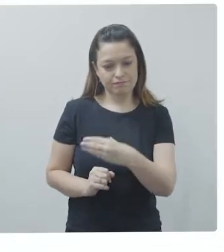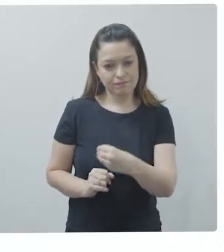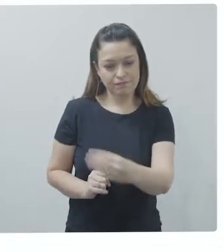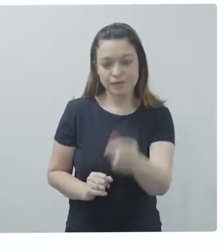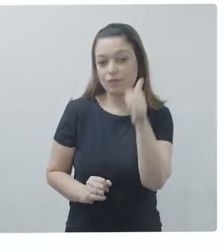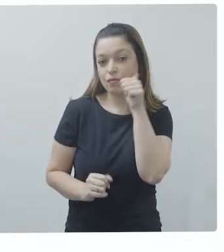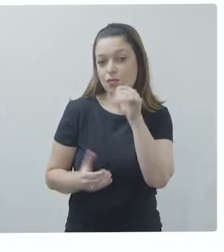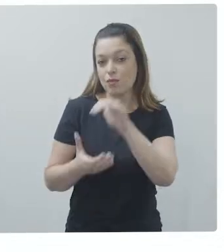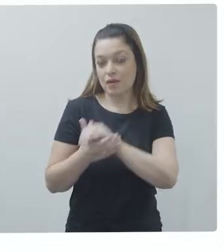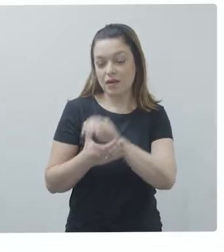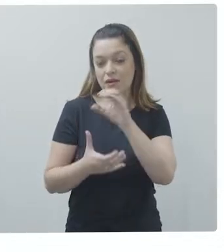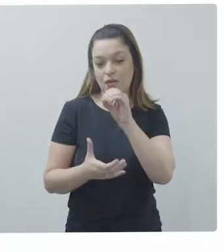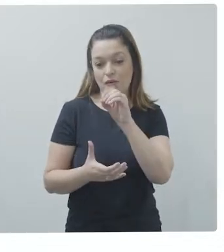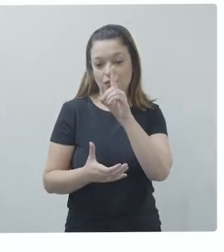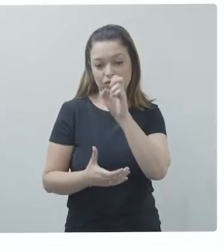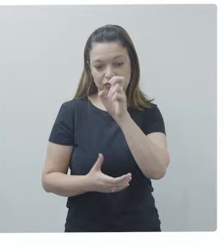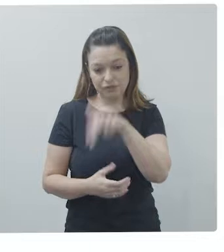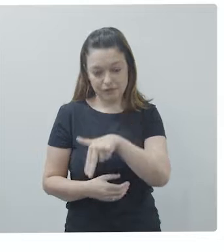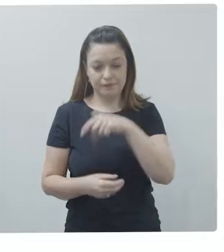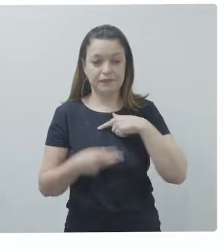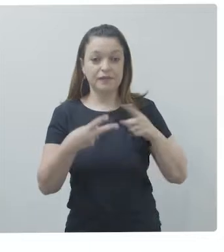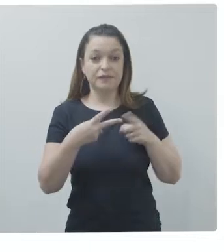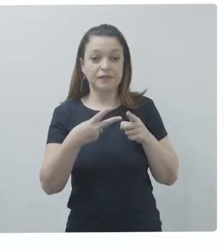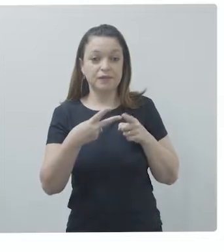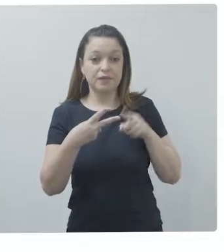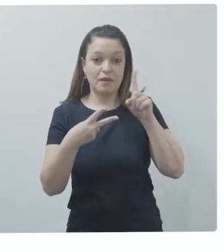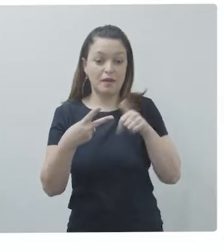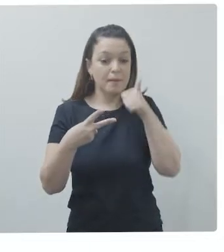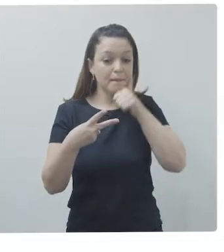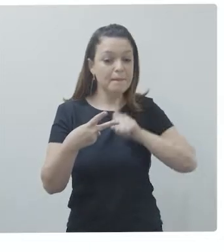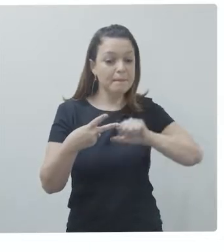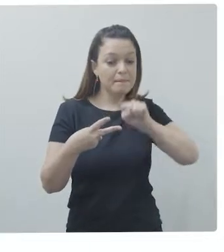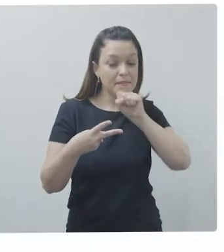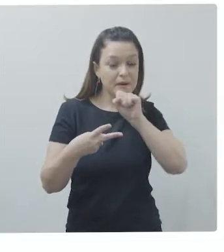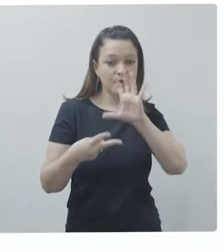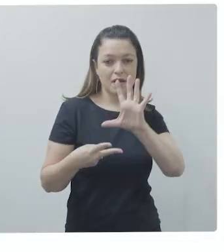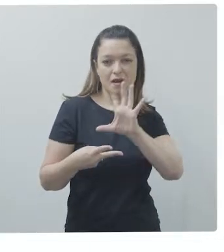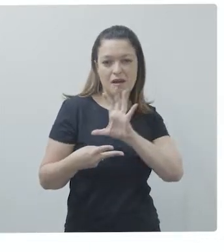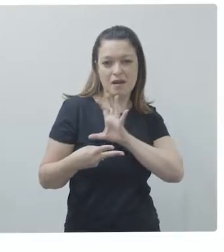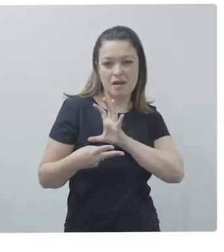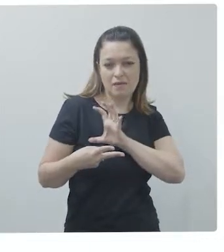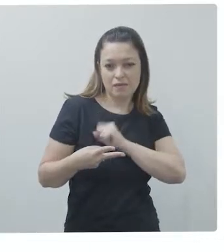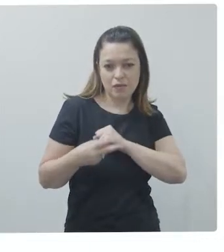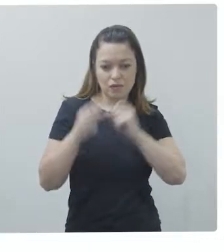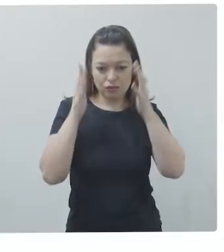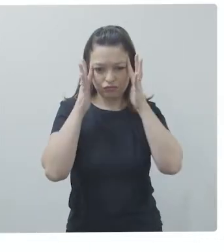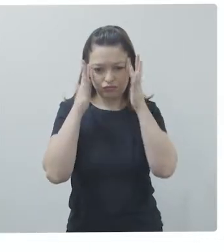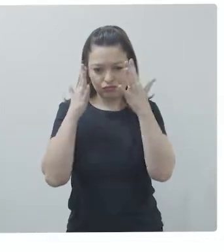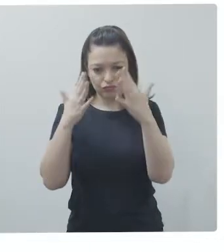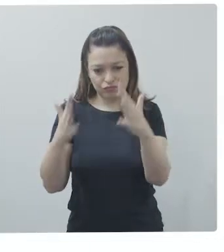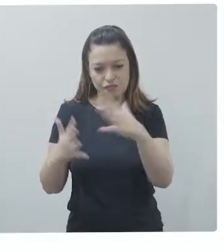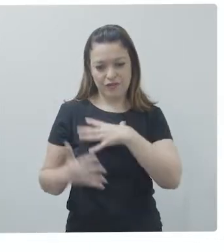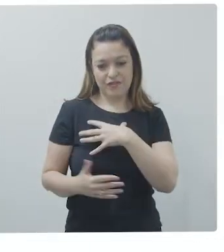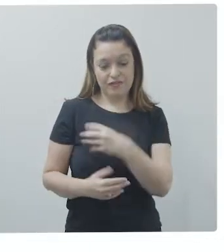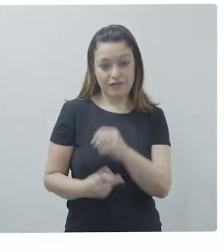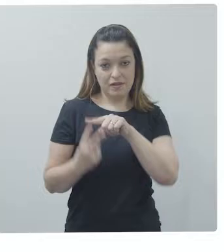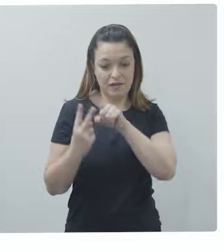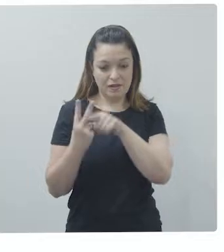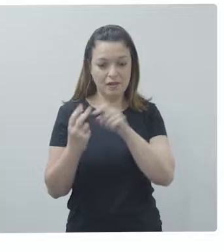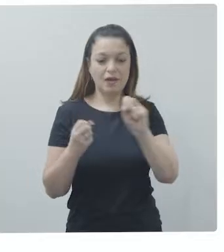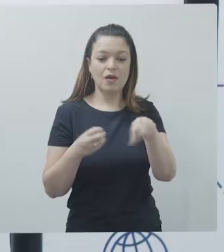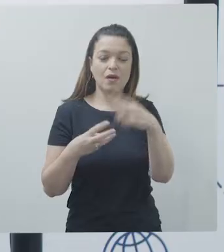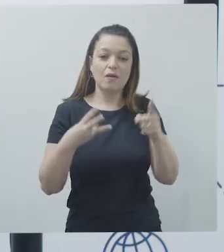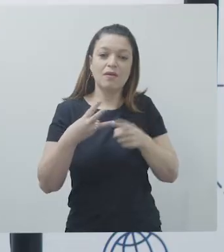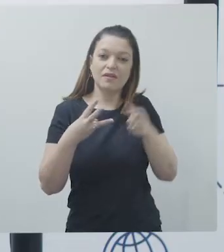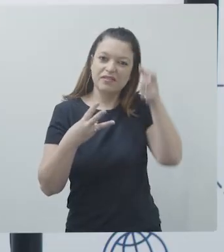e filha de Njord e Skad. Deusa do inferno e filha de Loki. Olha só, esse nome talvez